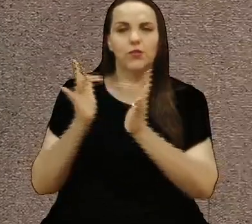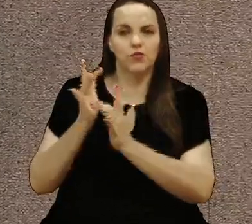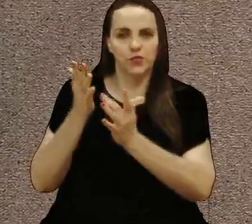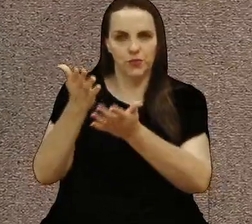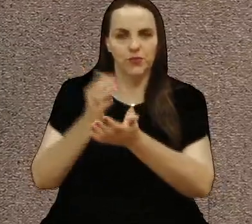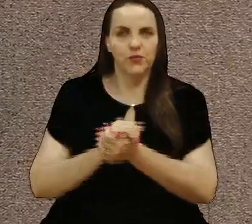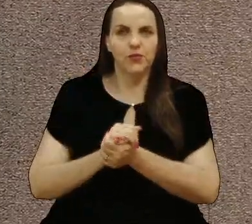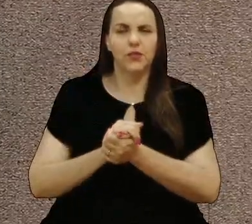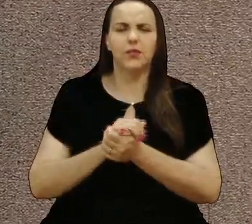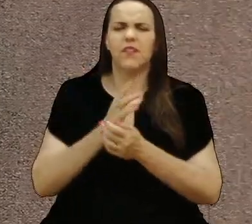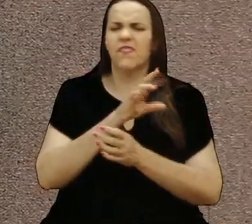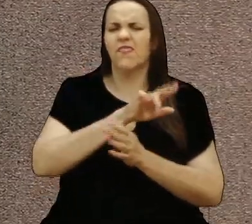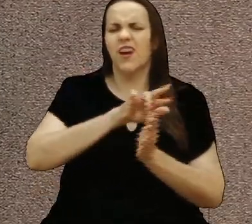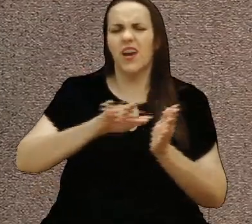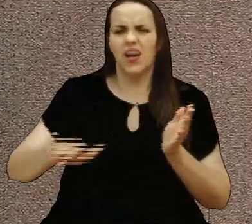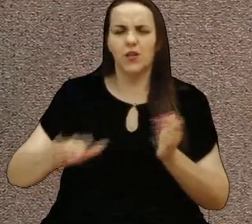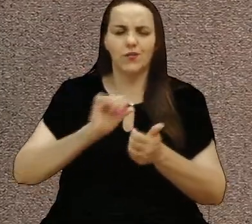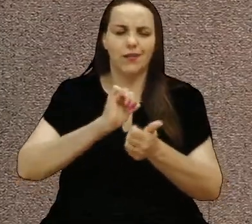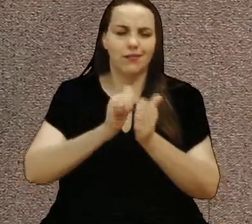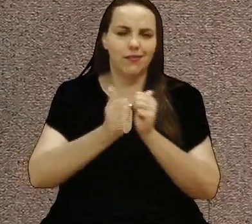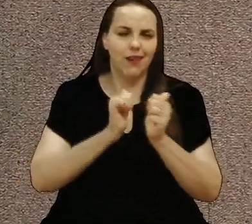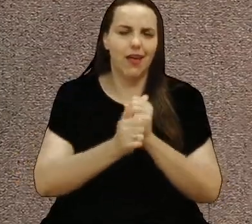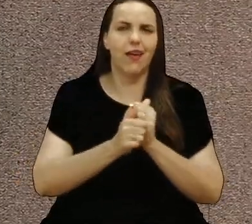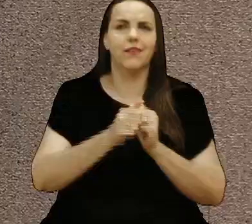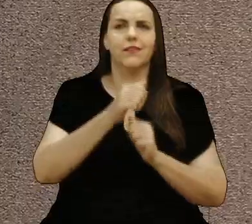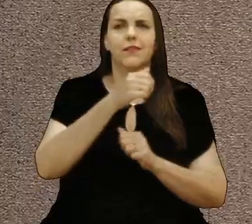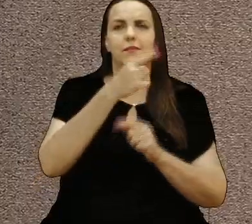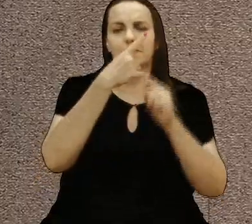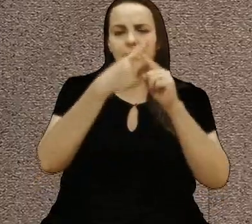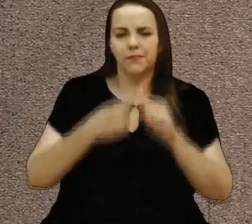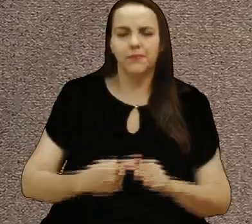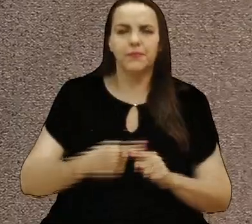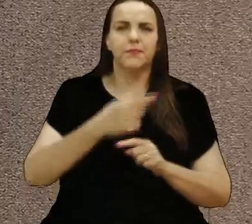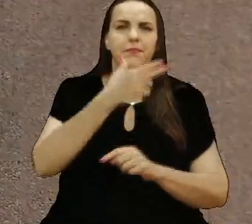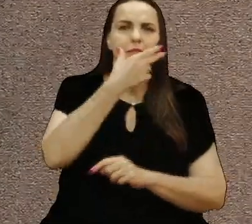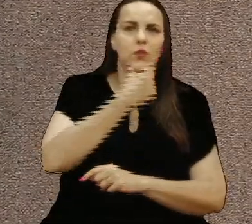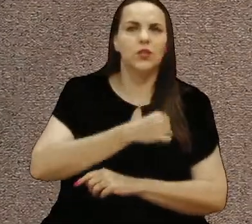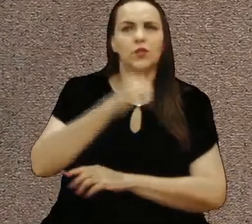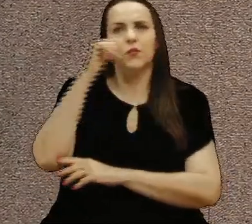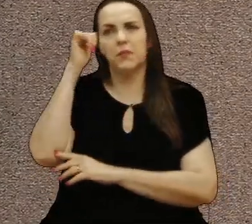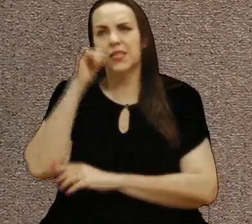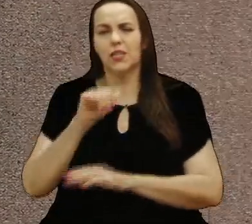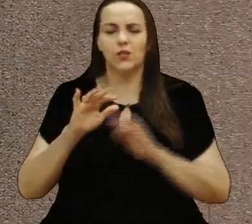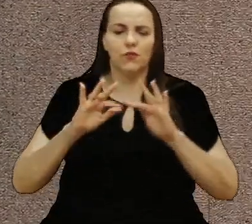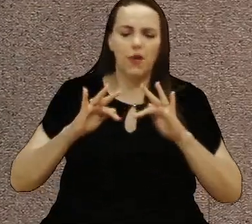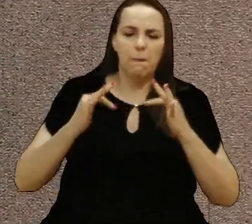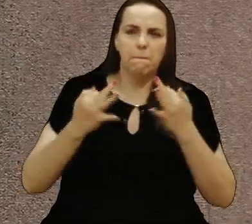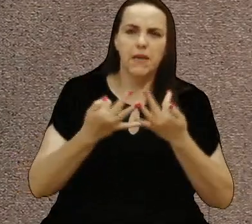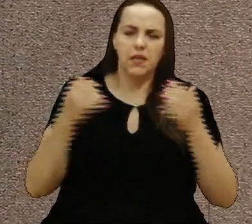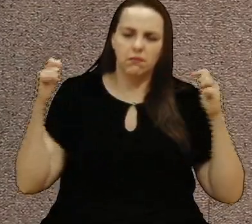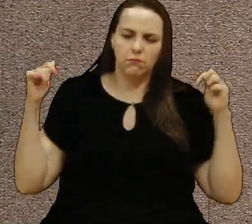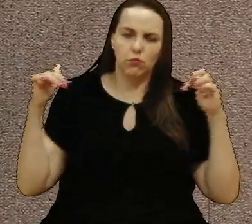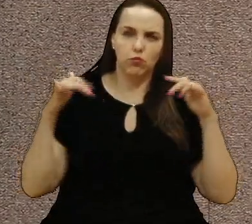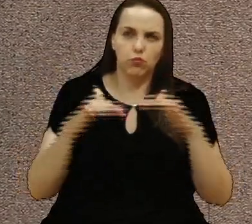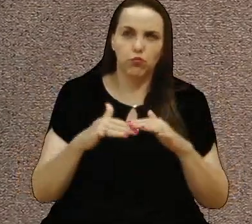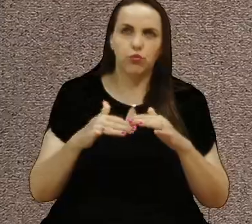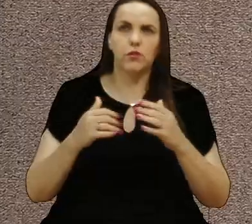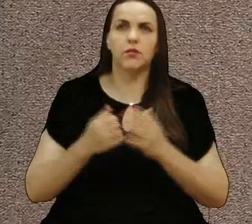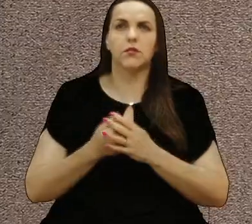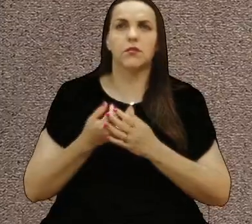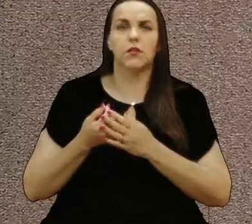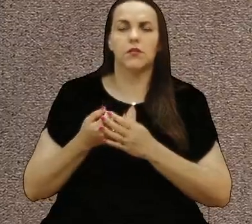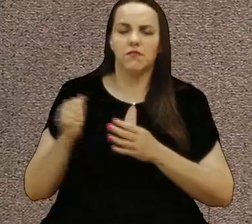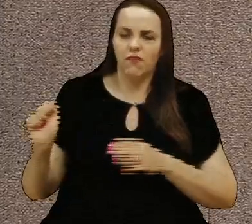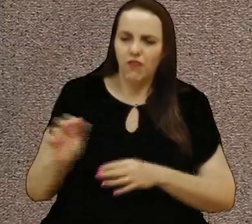centenas de lutas, várias categorias, masculino, feminino, famílias reunidas ali, e toda a questão de valores,